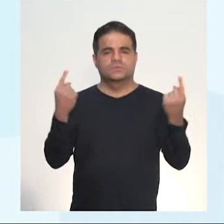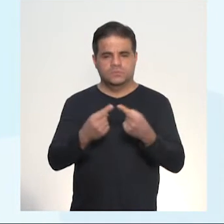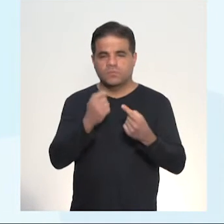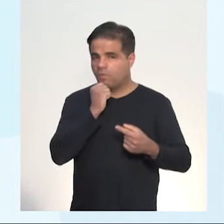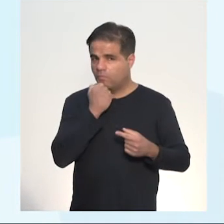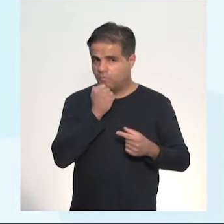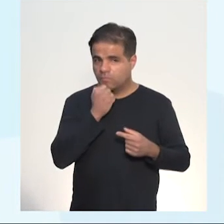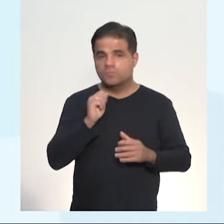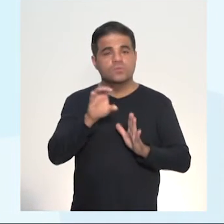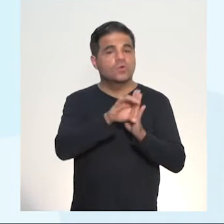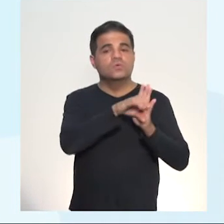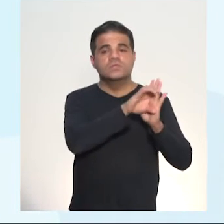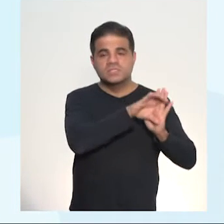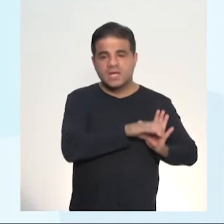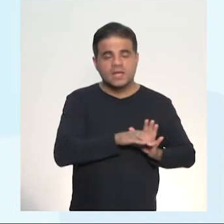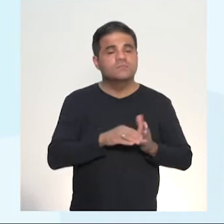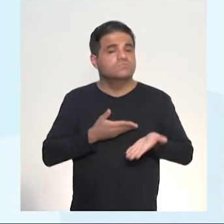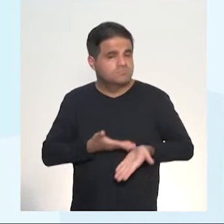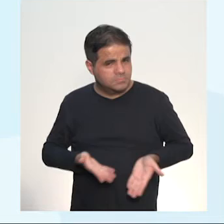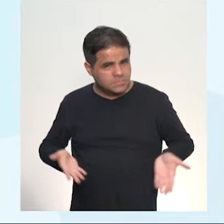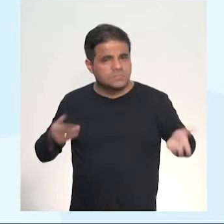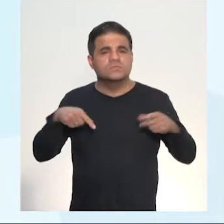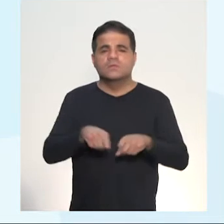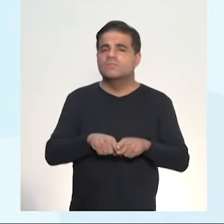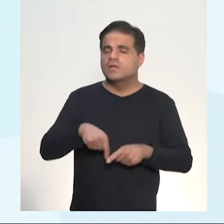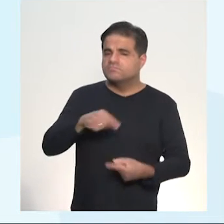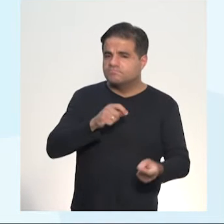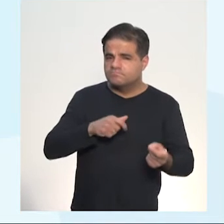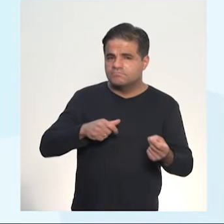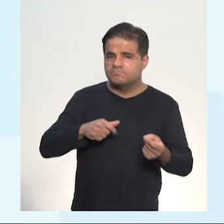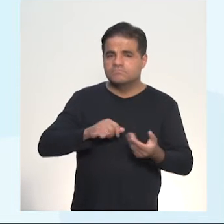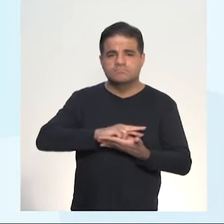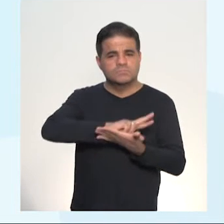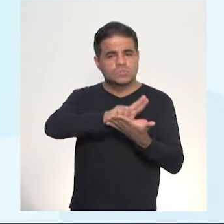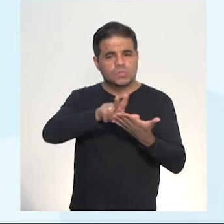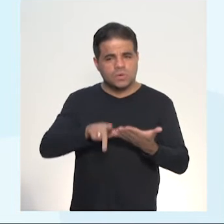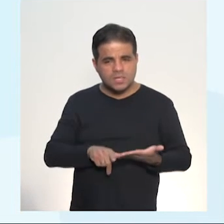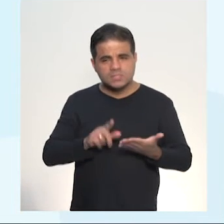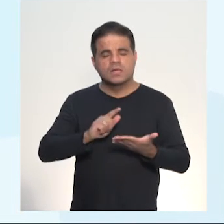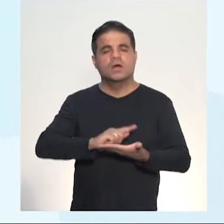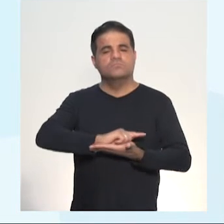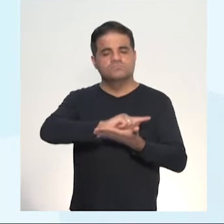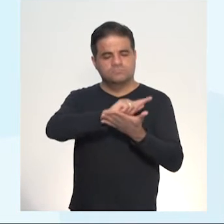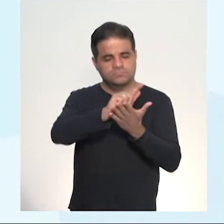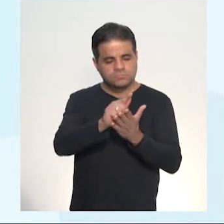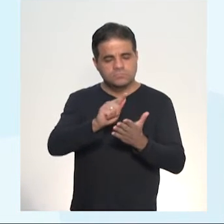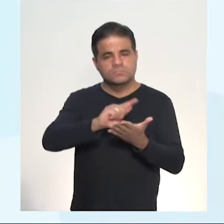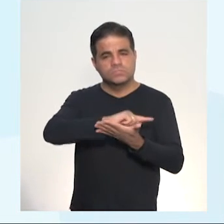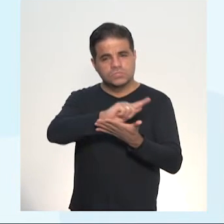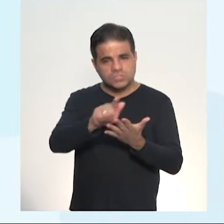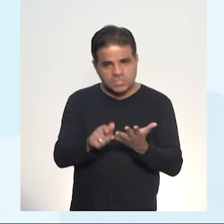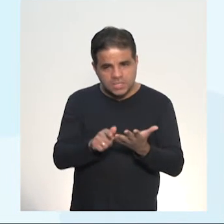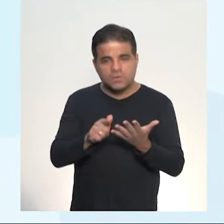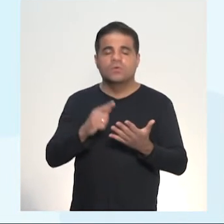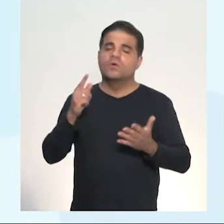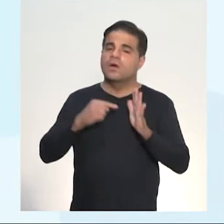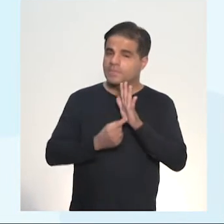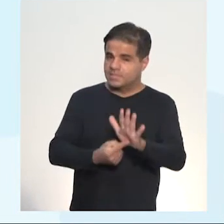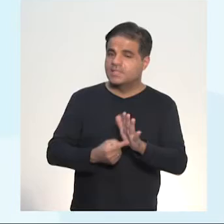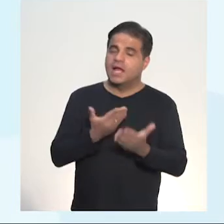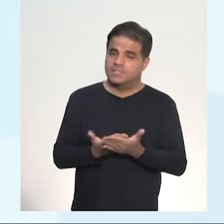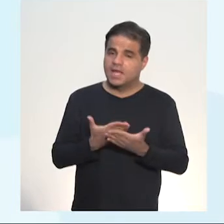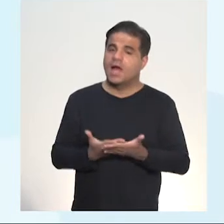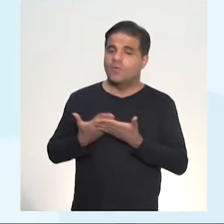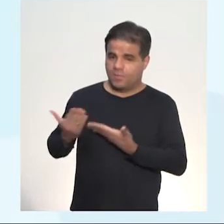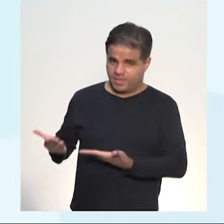científica, conceito e meios de circulação do gênero. E, para apresentar esta aula, é claro, a gente